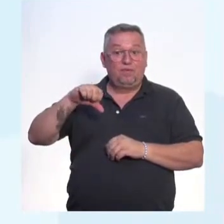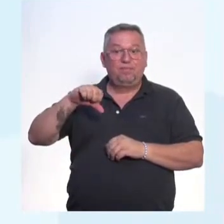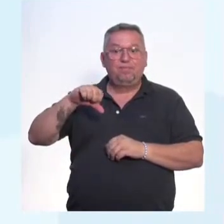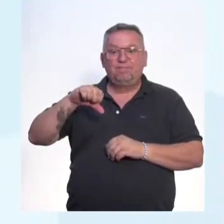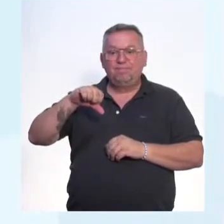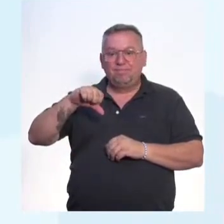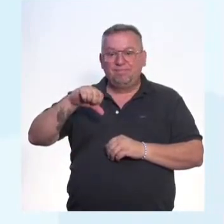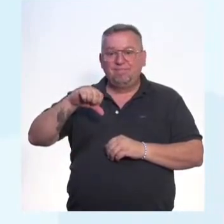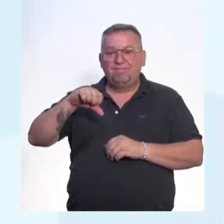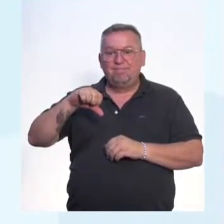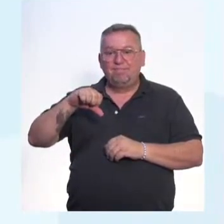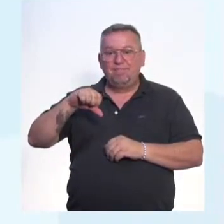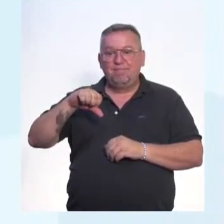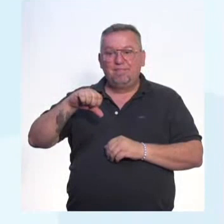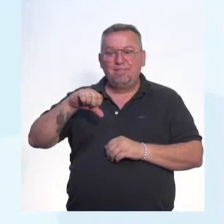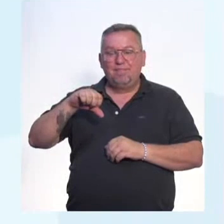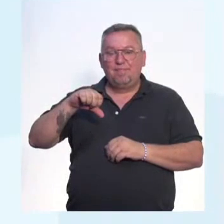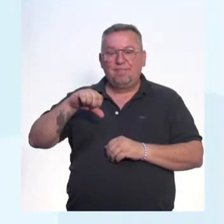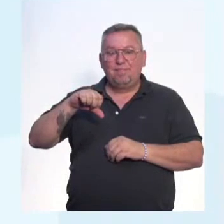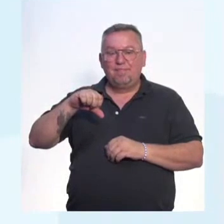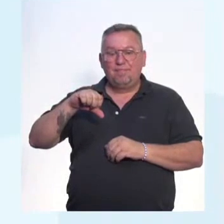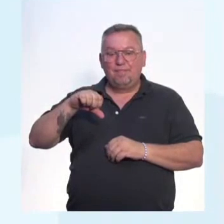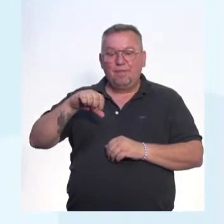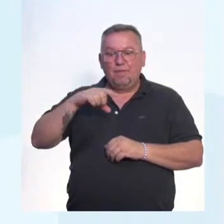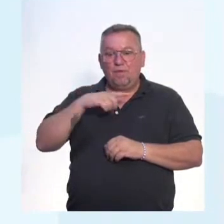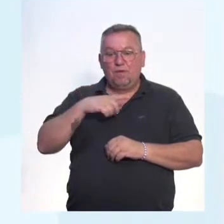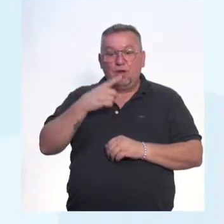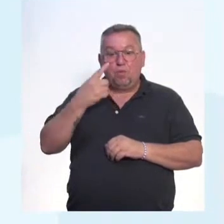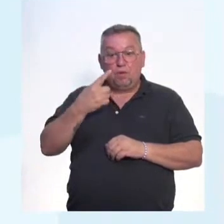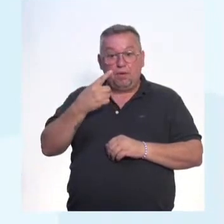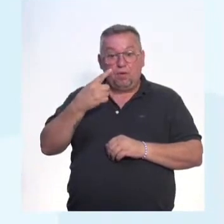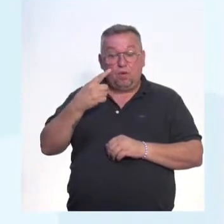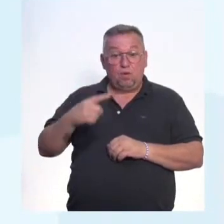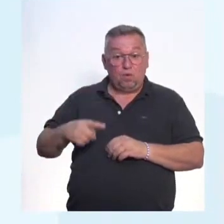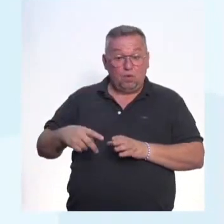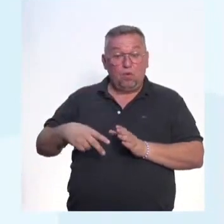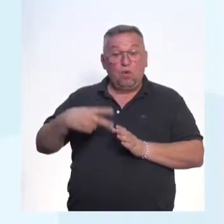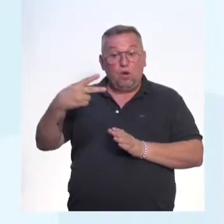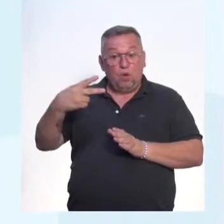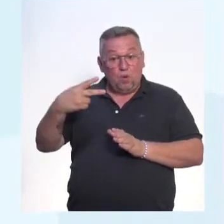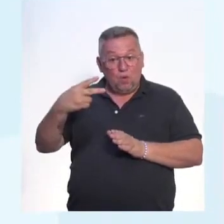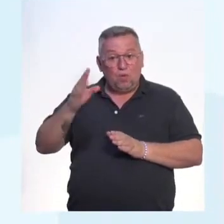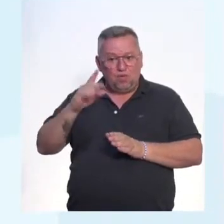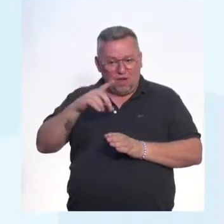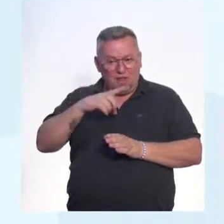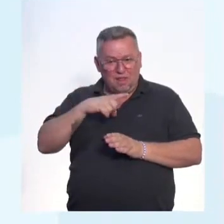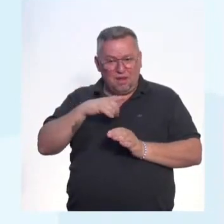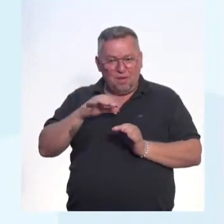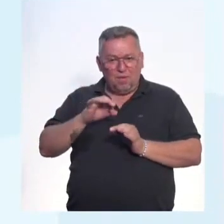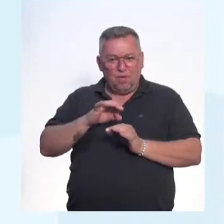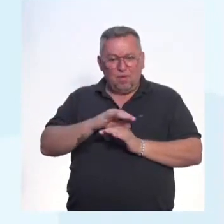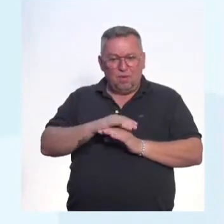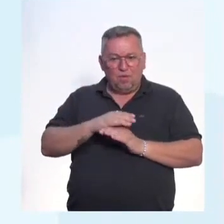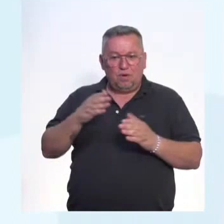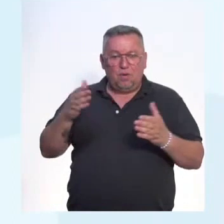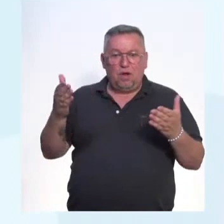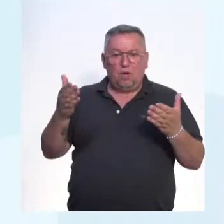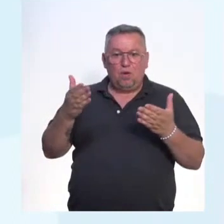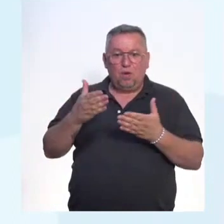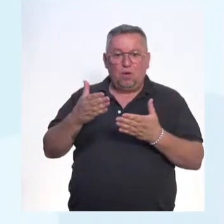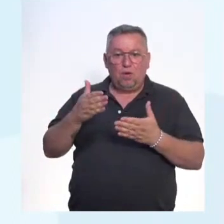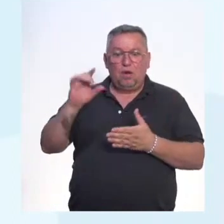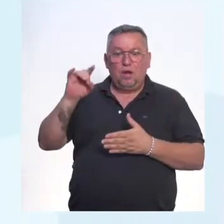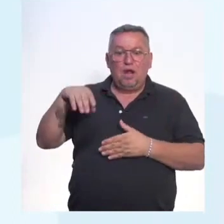9 na segunda posição. Já tem o primeiro lugar, já tem o segundo lugar? Ótimo. Então, o